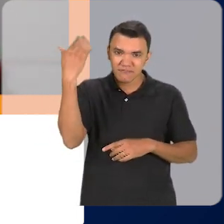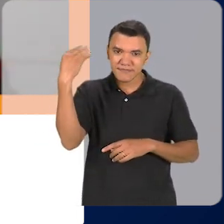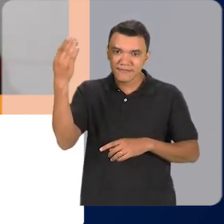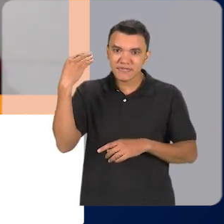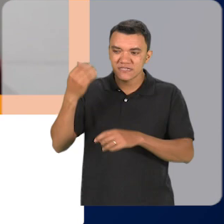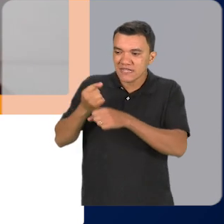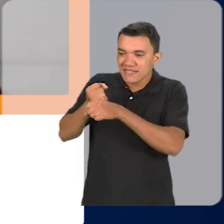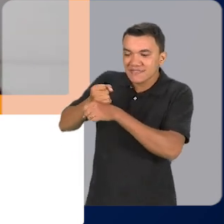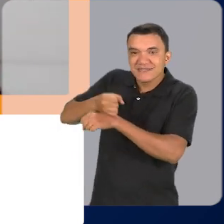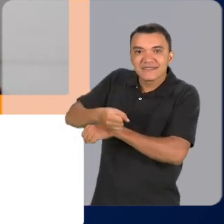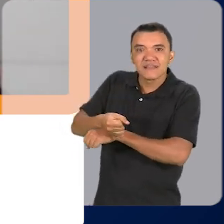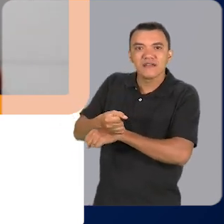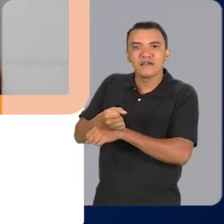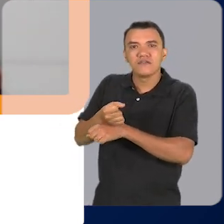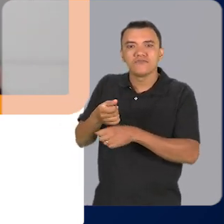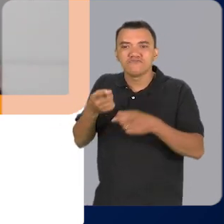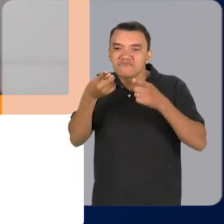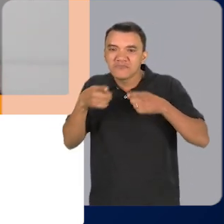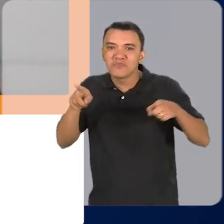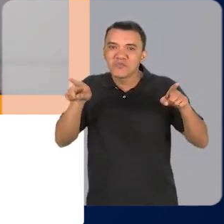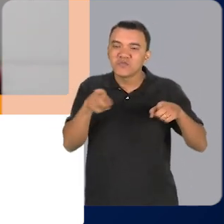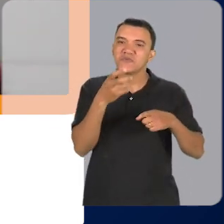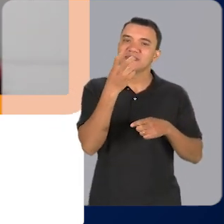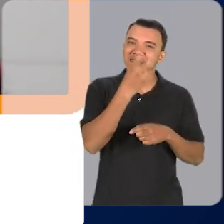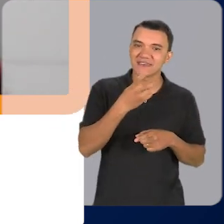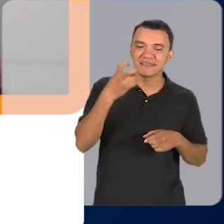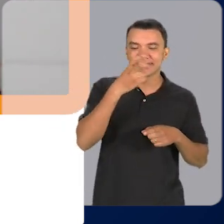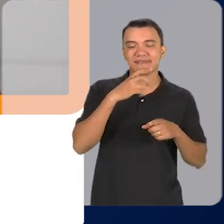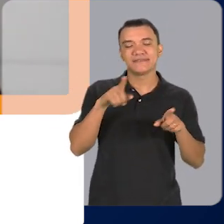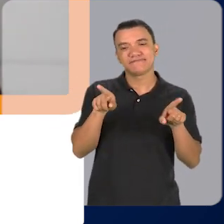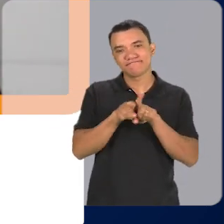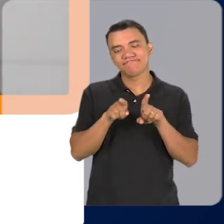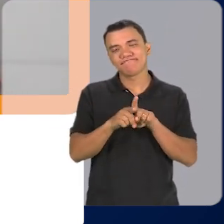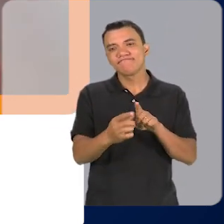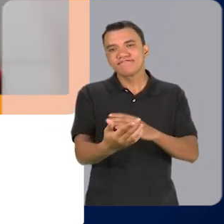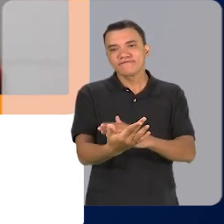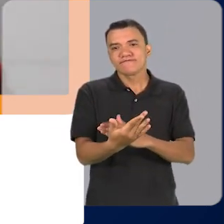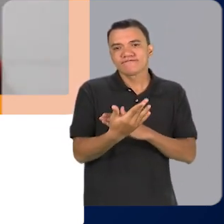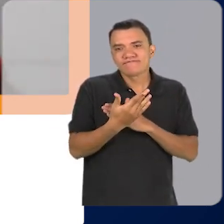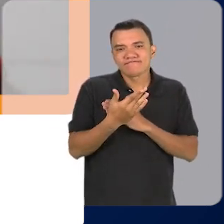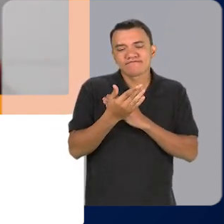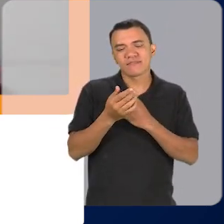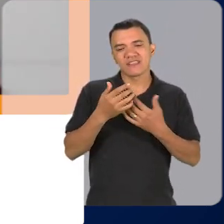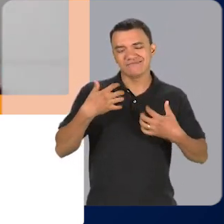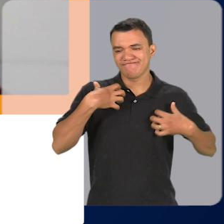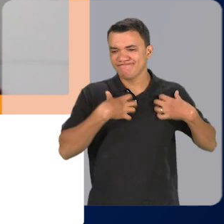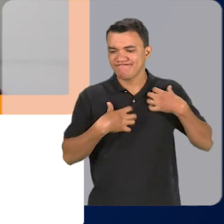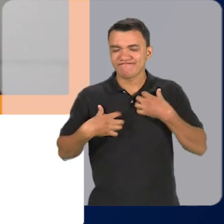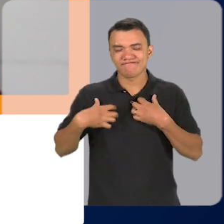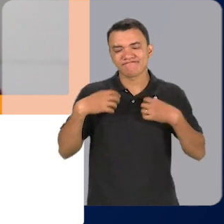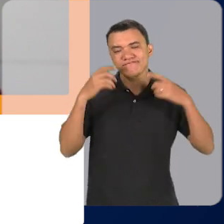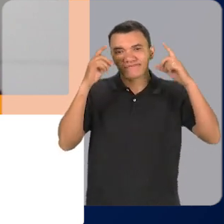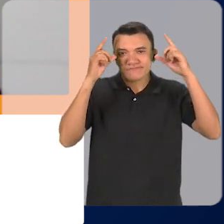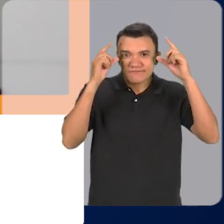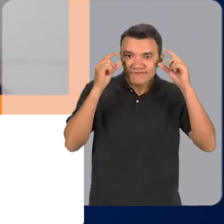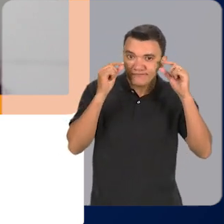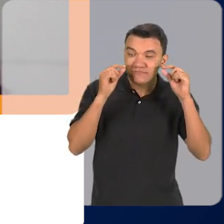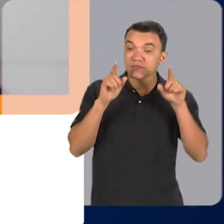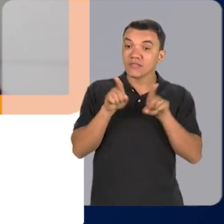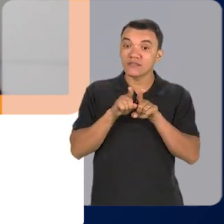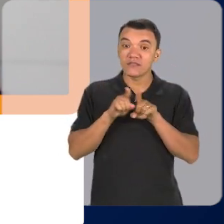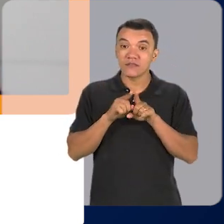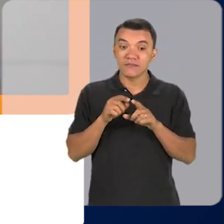saída também para aliviar muitas angústias, para se destacar no meio do mercado, naquela época